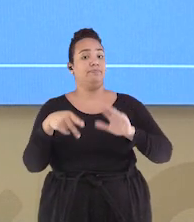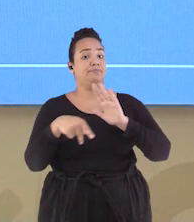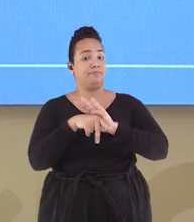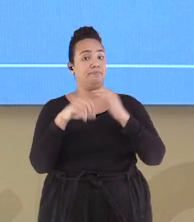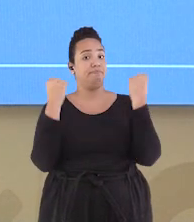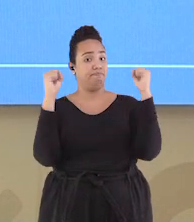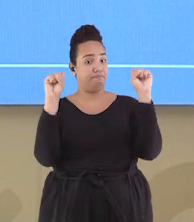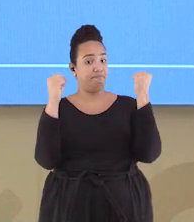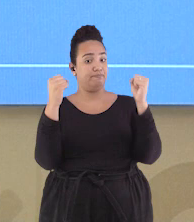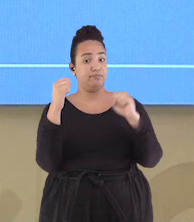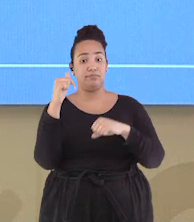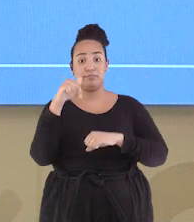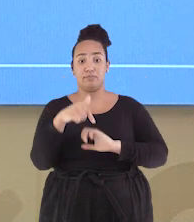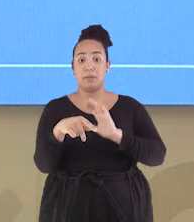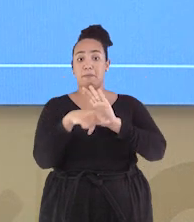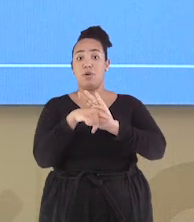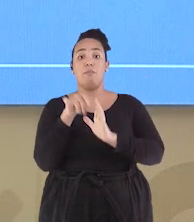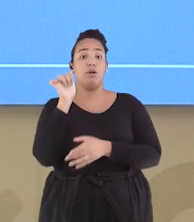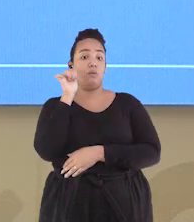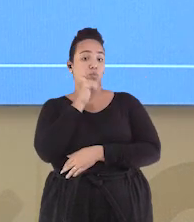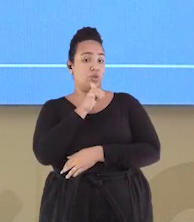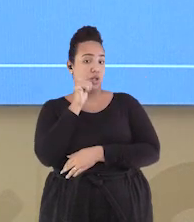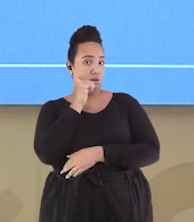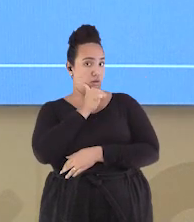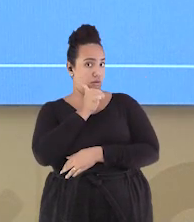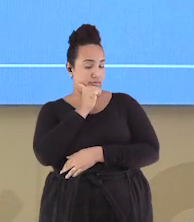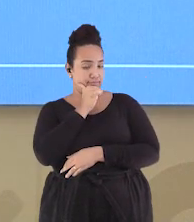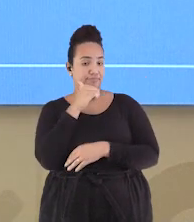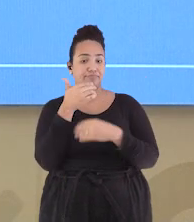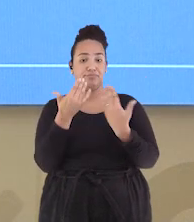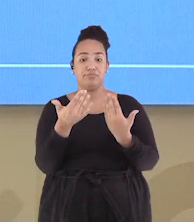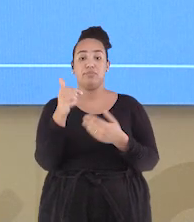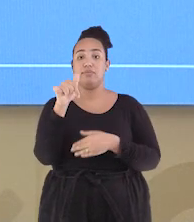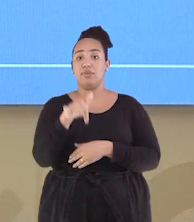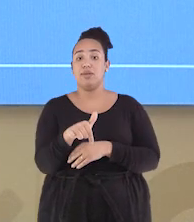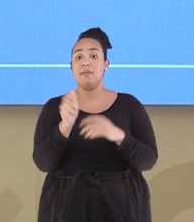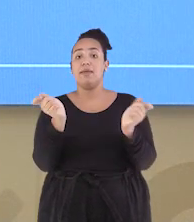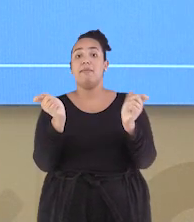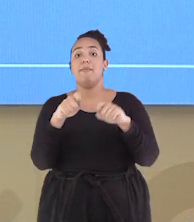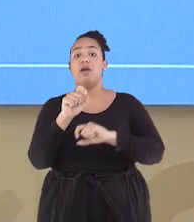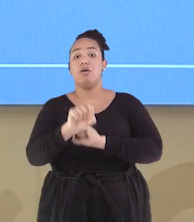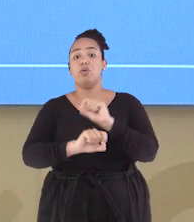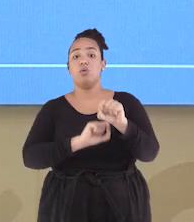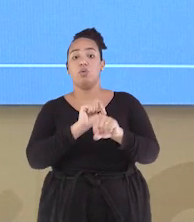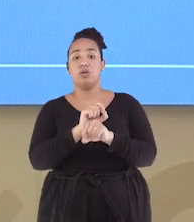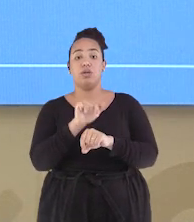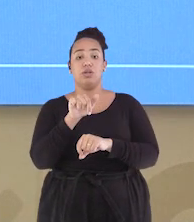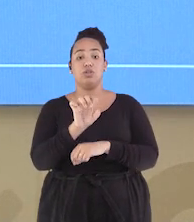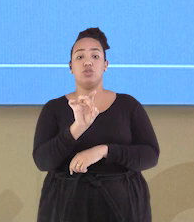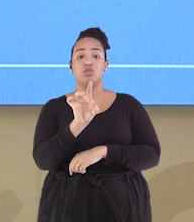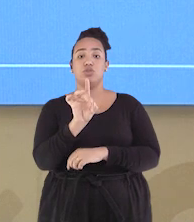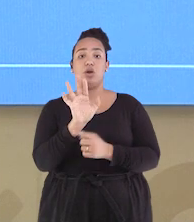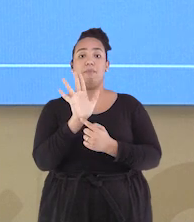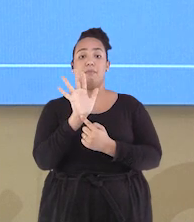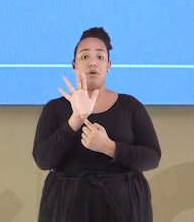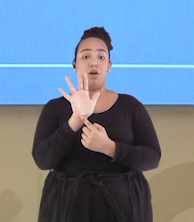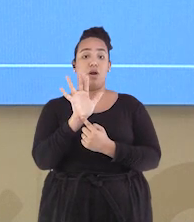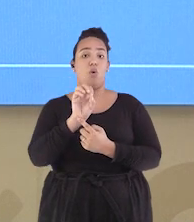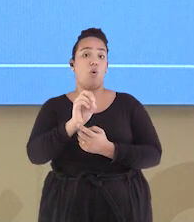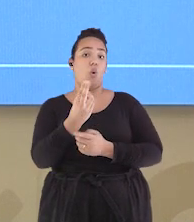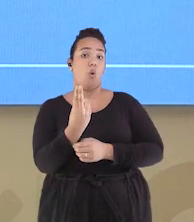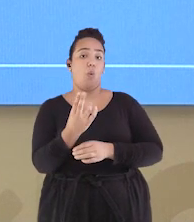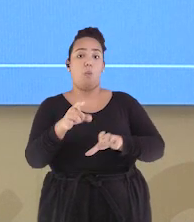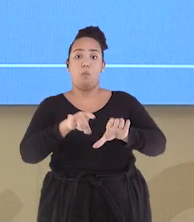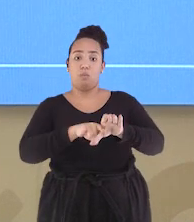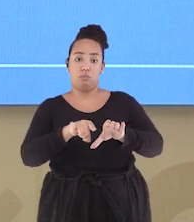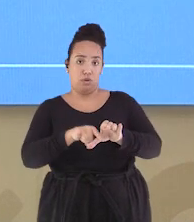criado especificamente para as mulheres. Esse aparelho permite que a ginasta se apoie com o uso apenas das mãos